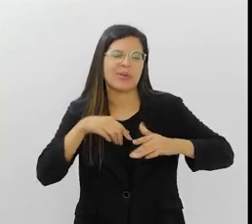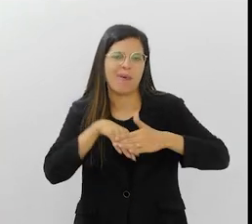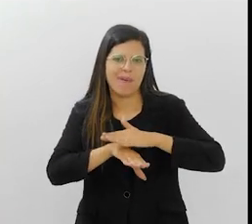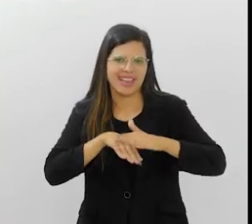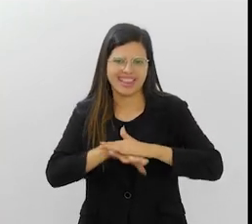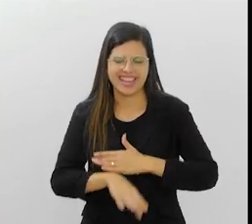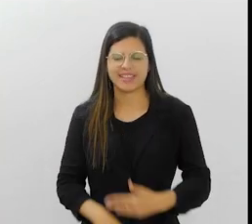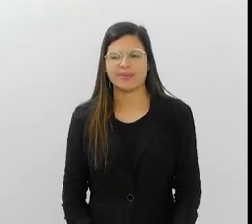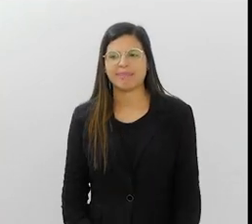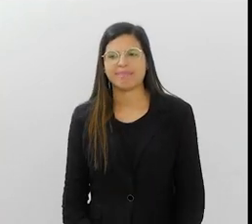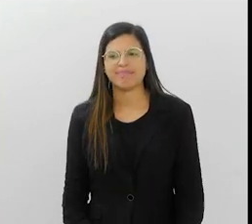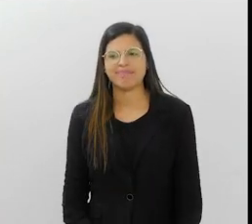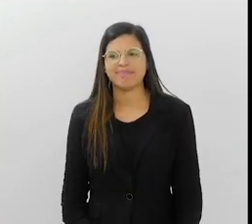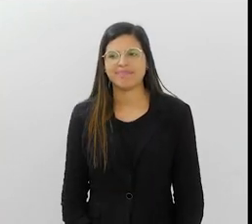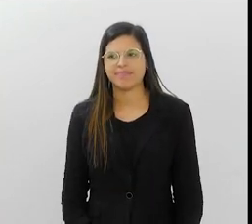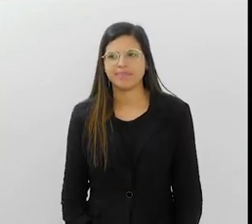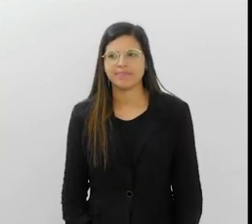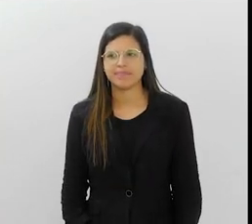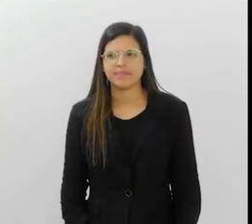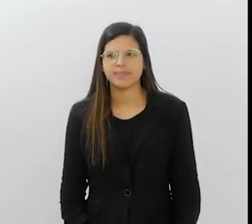guardadas.